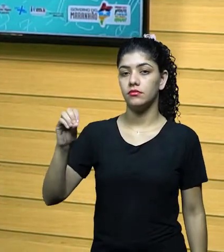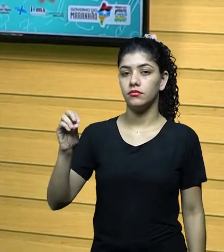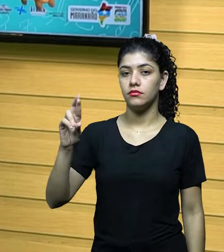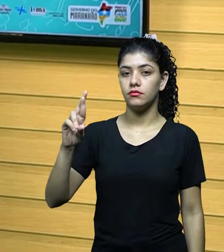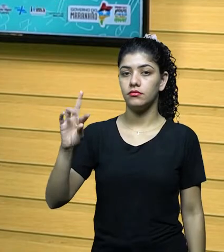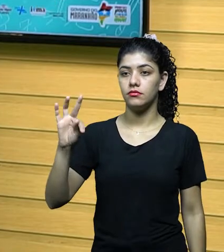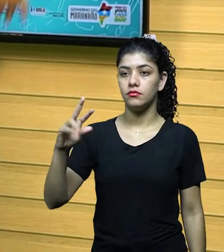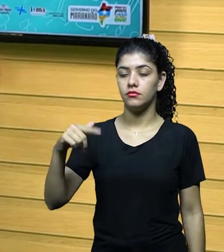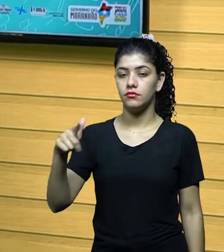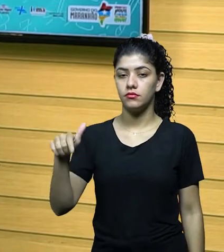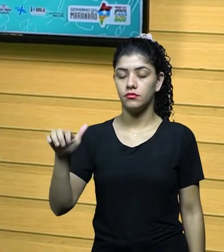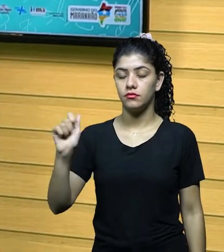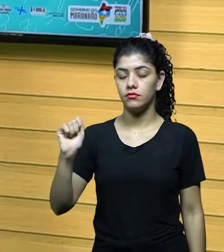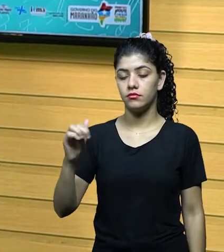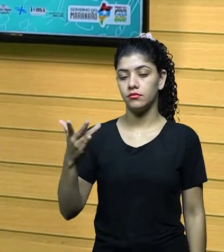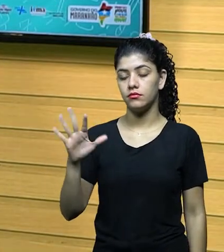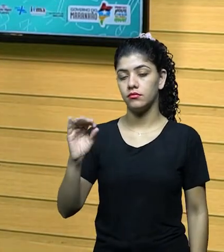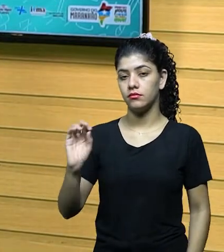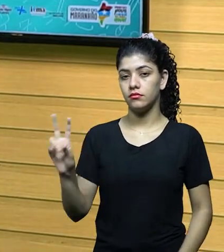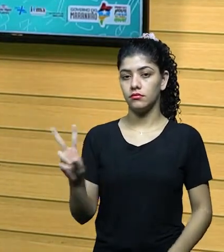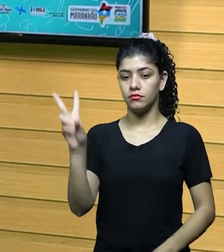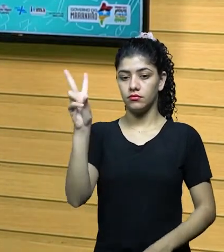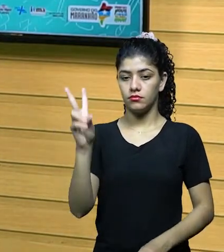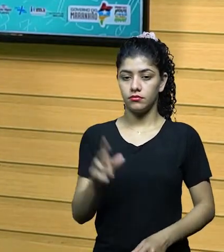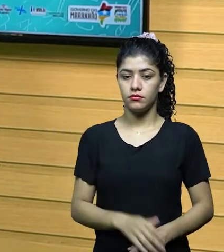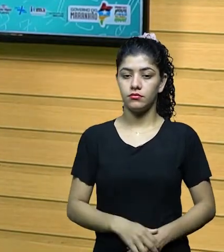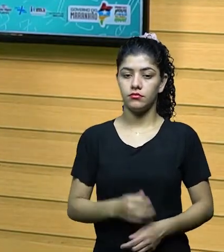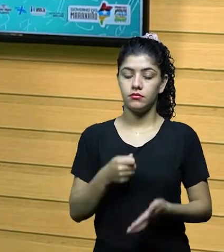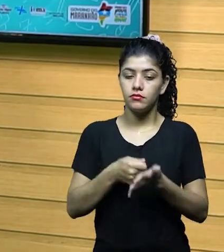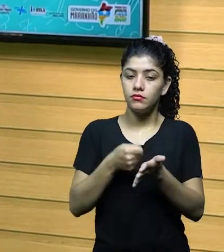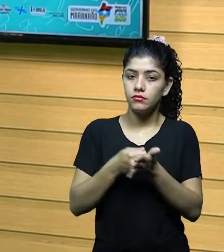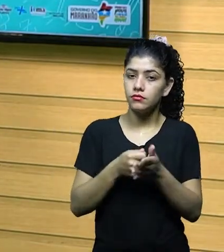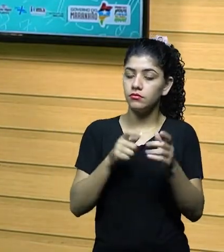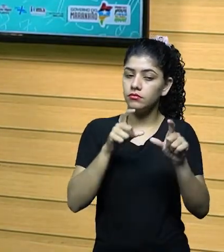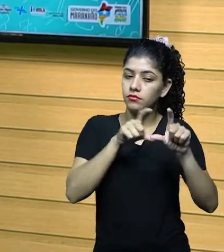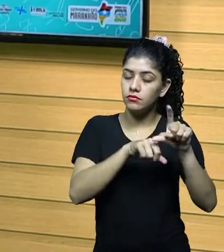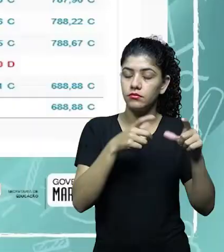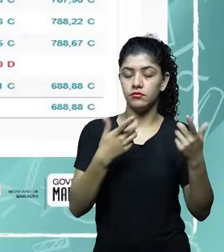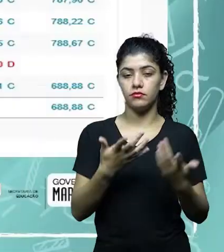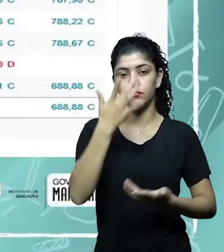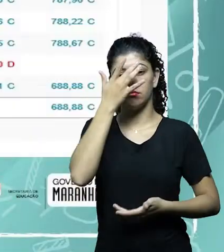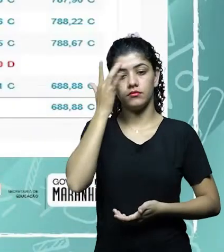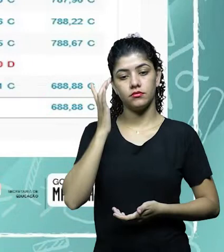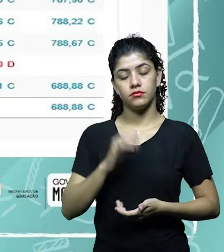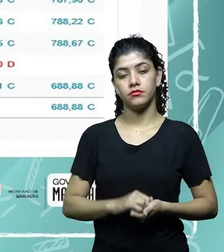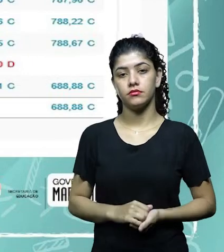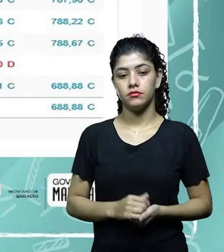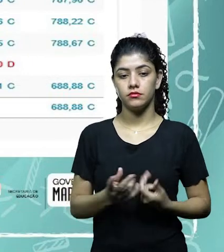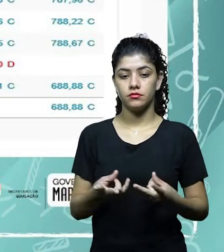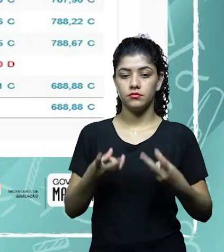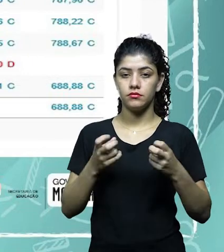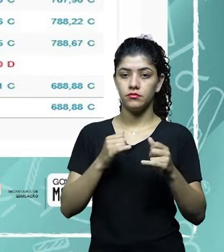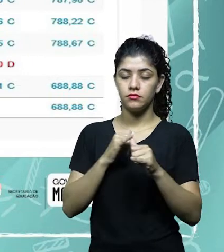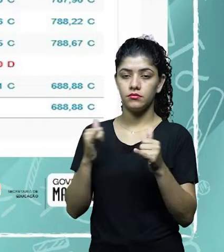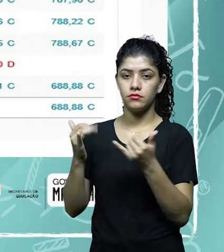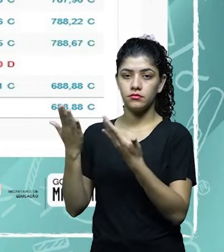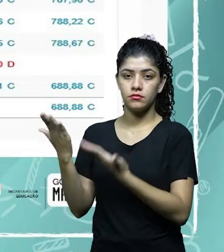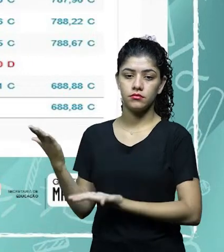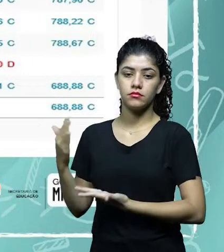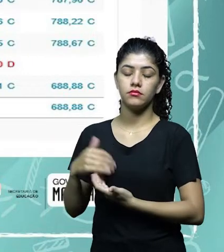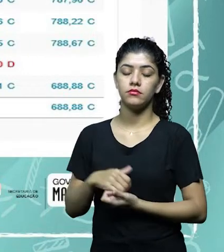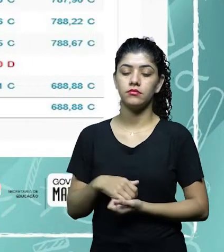valor. Esse valor diminui, quer dizer, o banco diminui a sua obrigação com o cliente. Então, vejam só, que bem aqui,